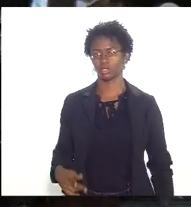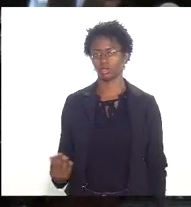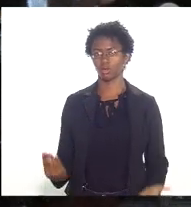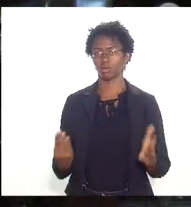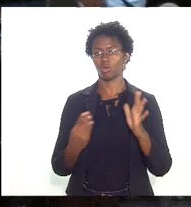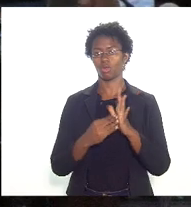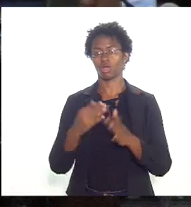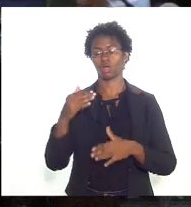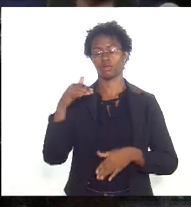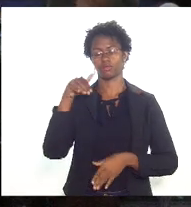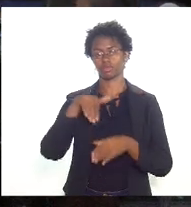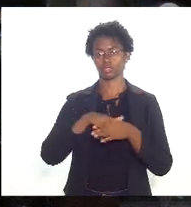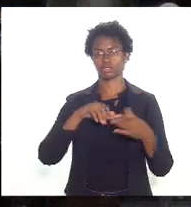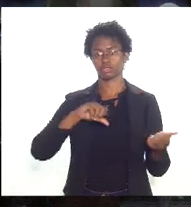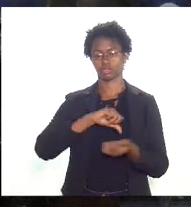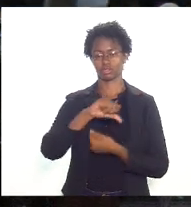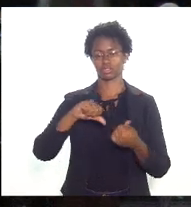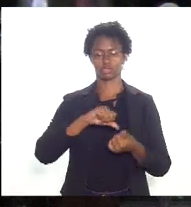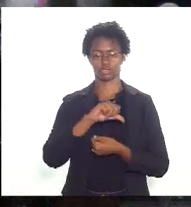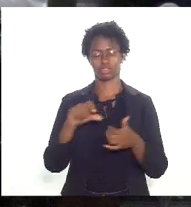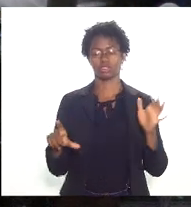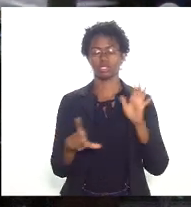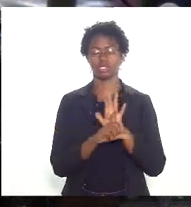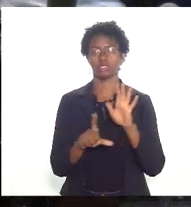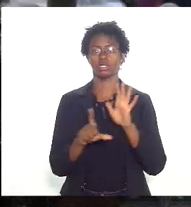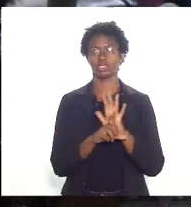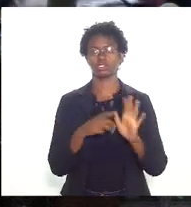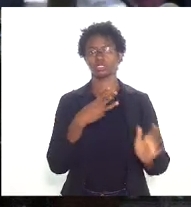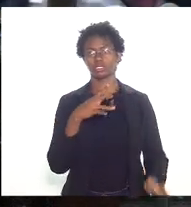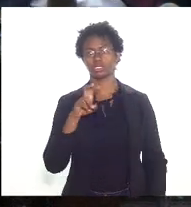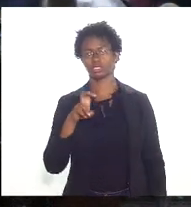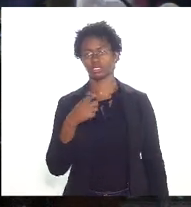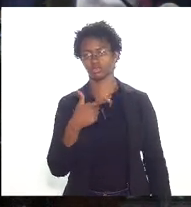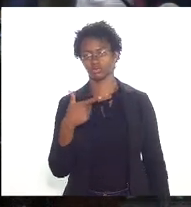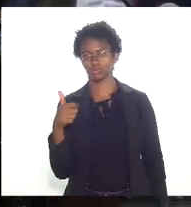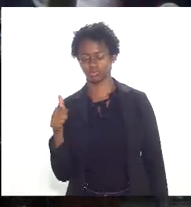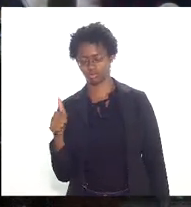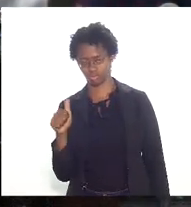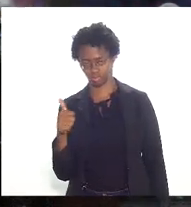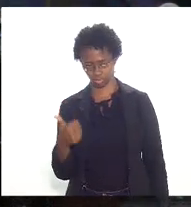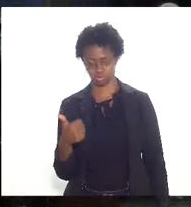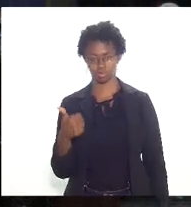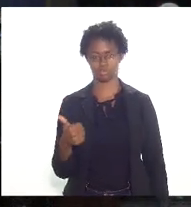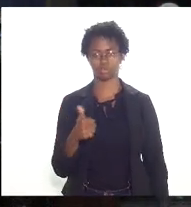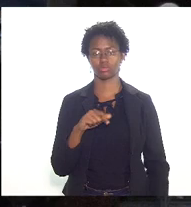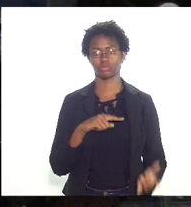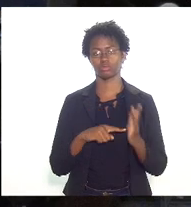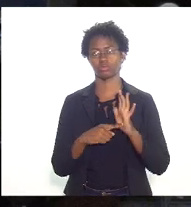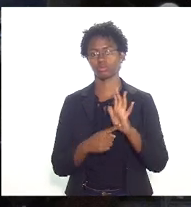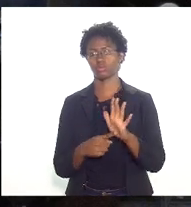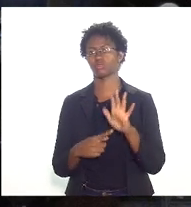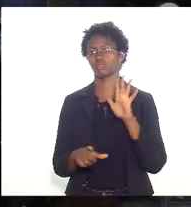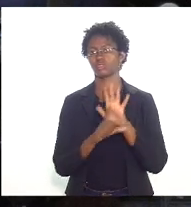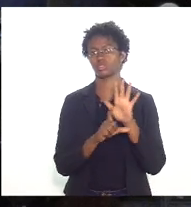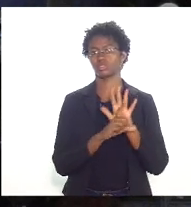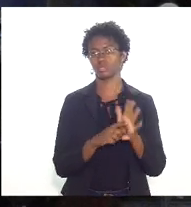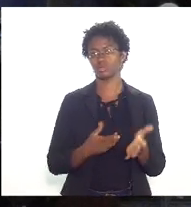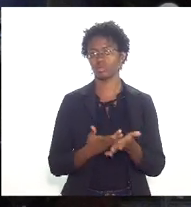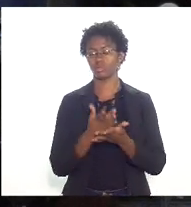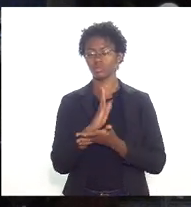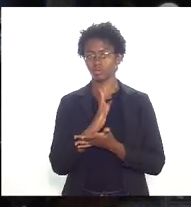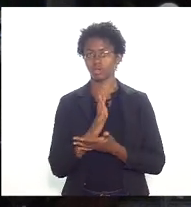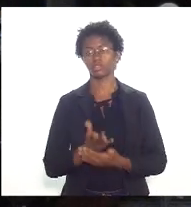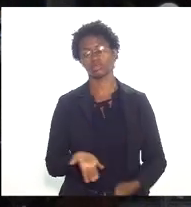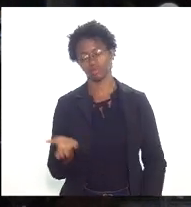transformação projeto de lei complementar 3521 em indicação Legislativa seus que a palavra diz Cristão aprovado vai a